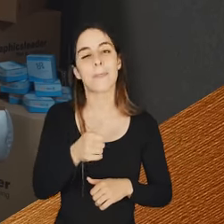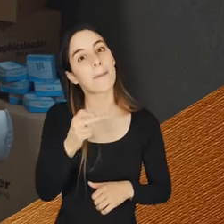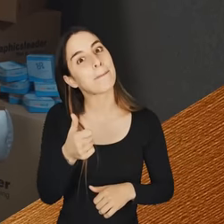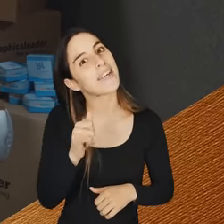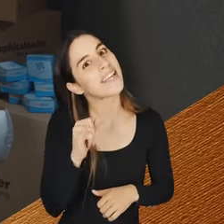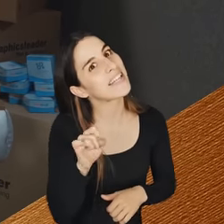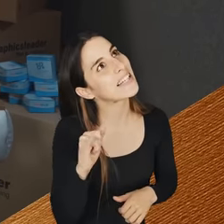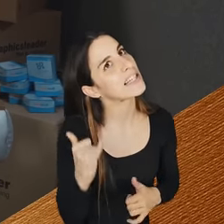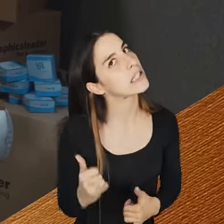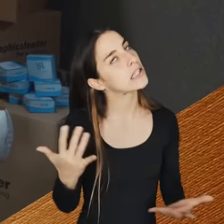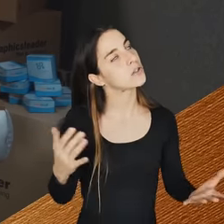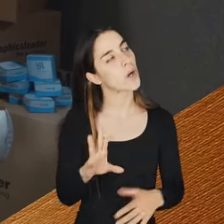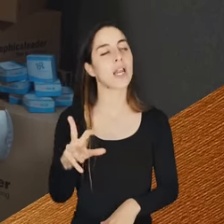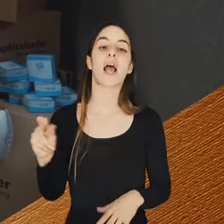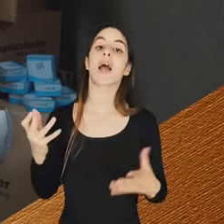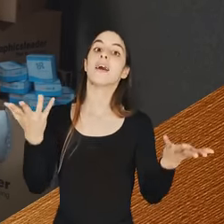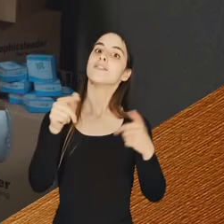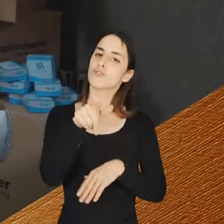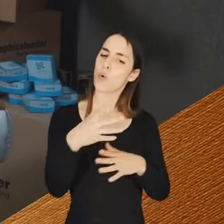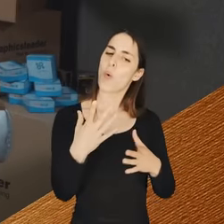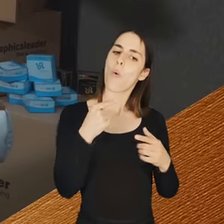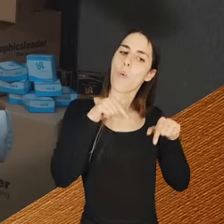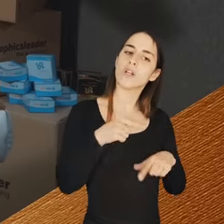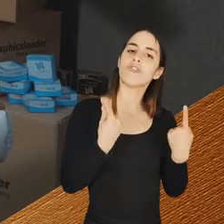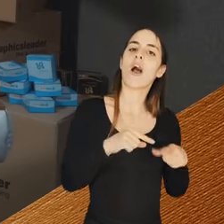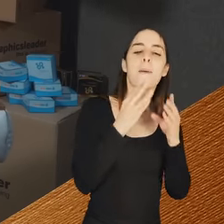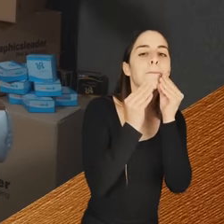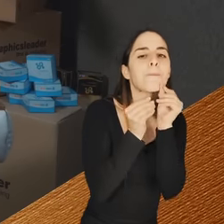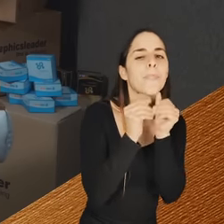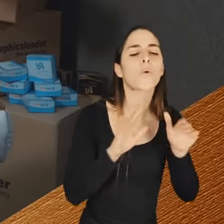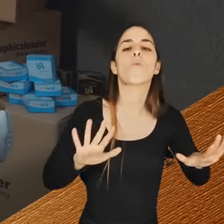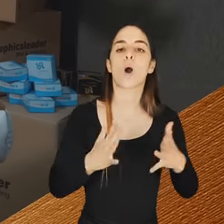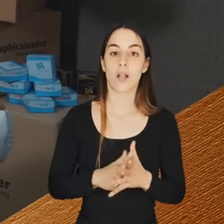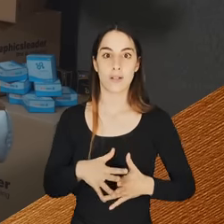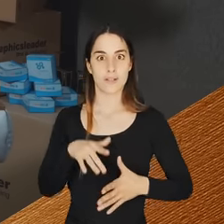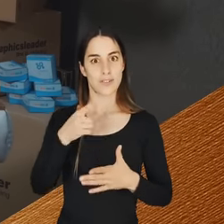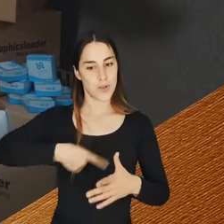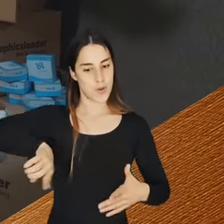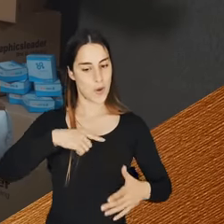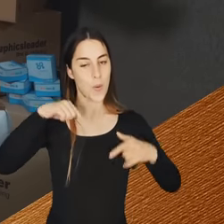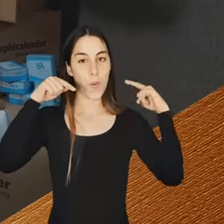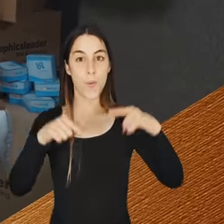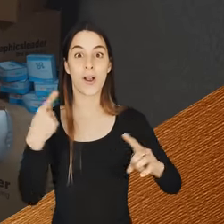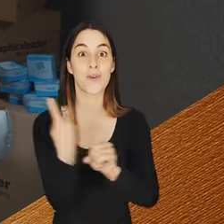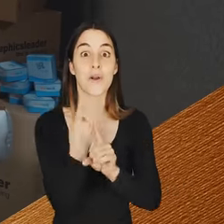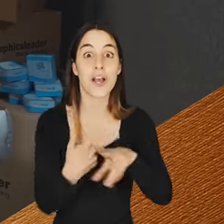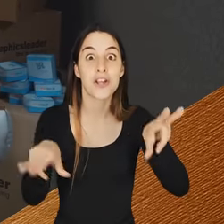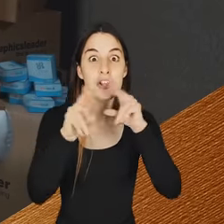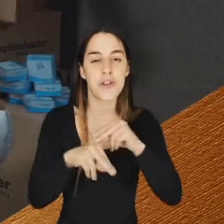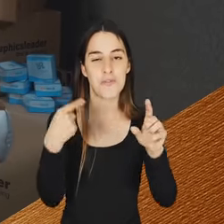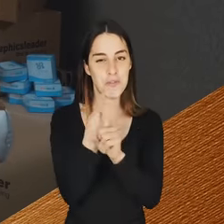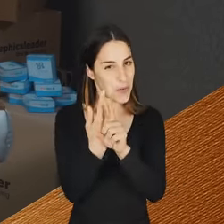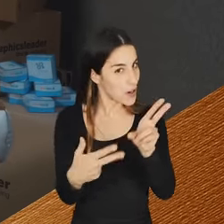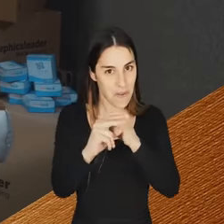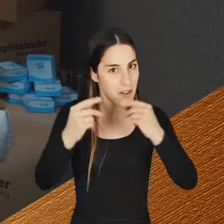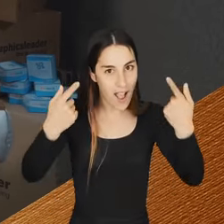é a baba que nos trouxe hoje? Joana, nós temos escutado tudo. Eu tenho que andar sempre a trazer produtos novos e inovadores, Joana. Hoje trago